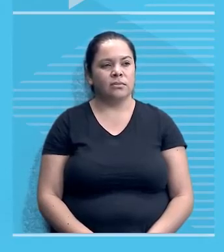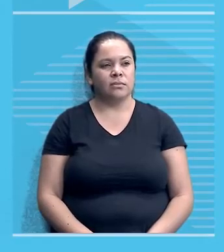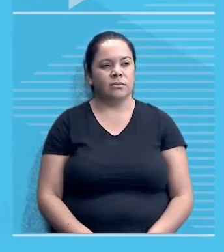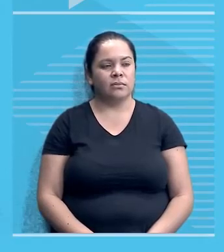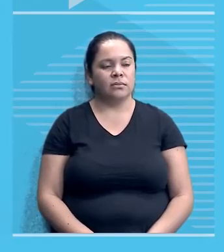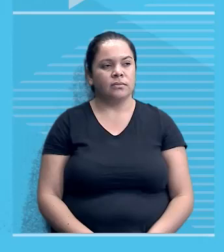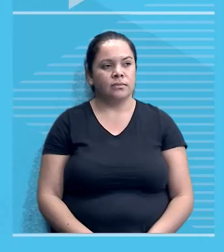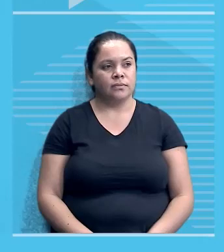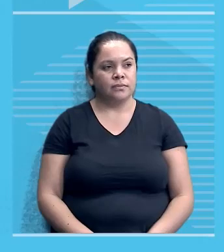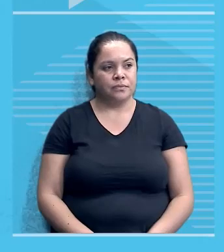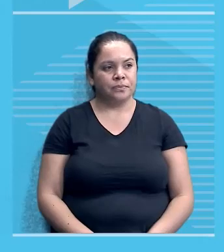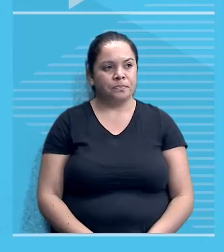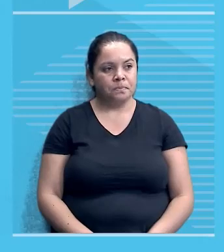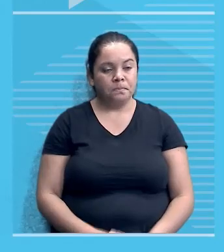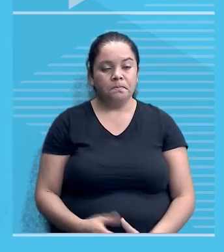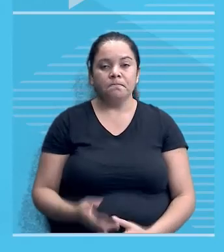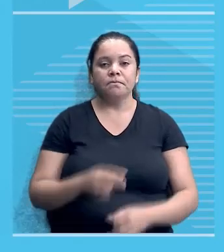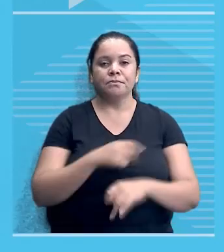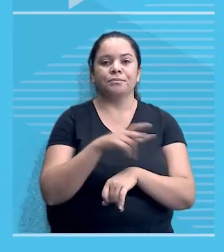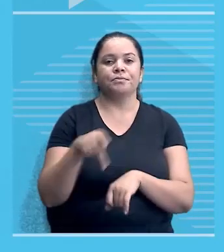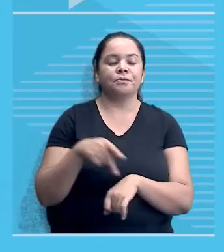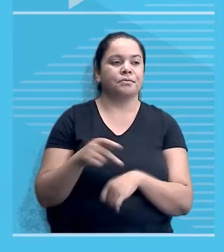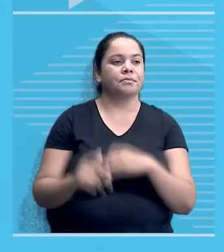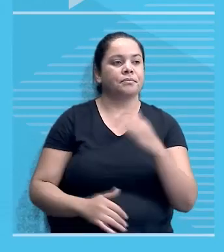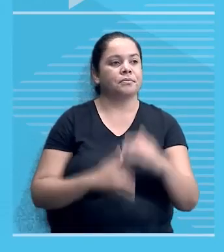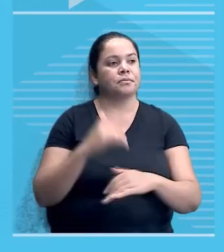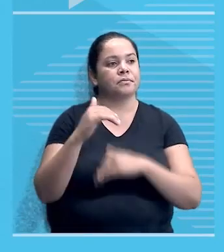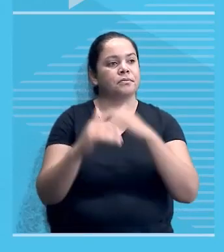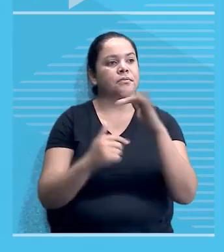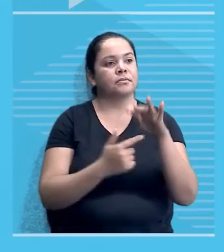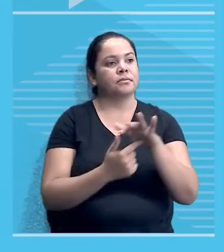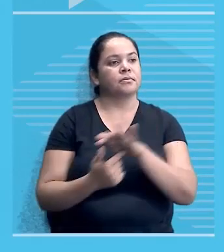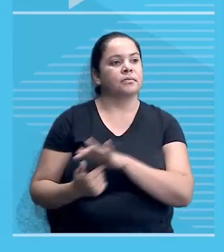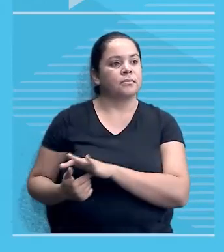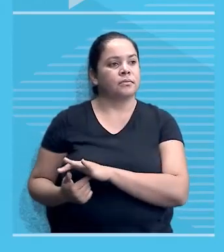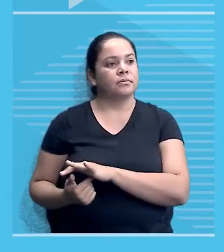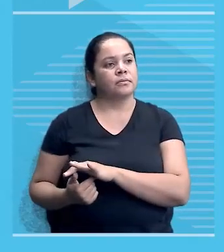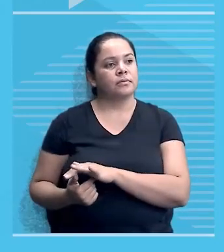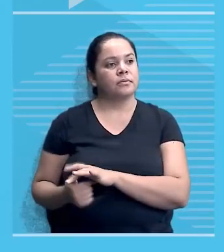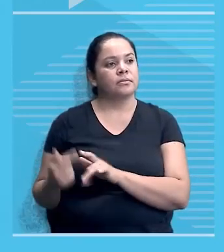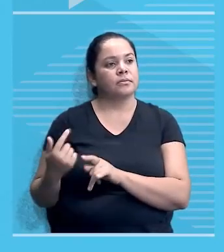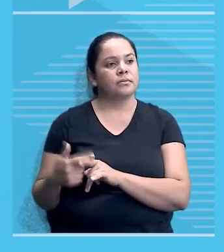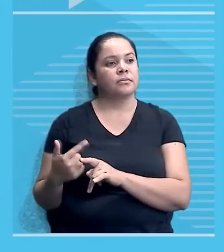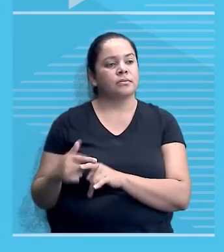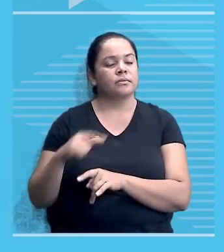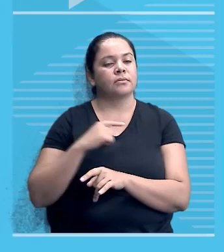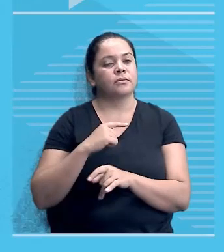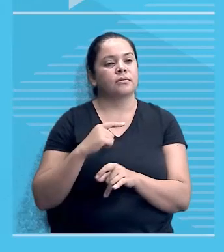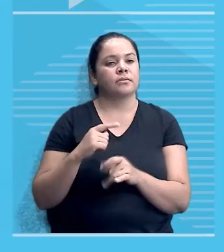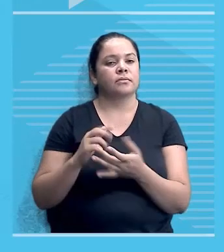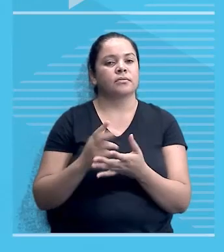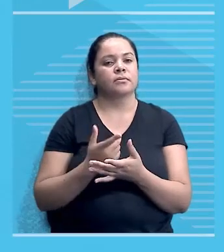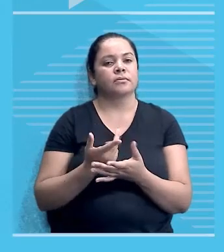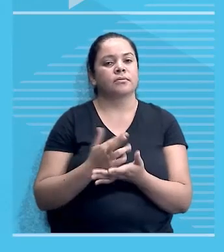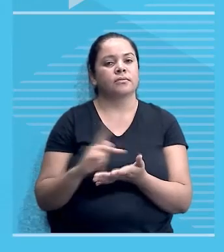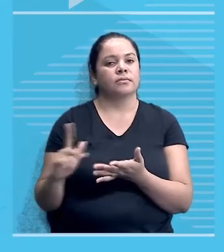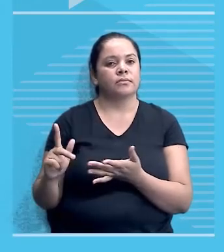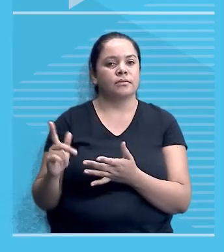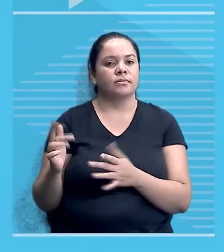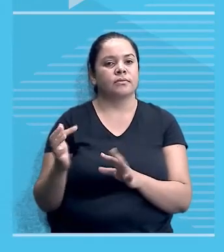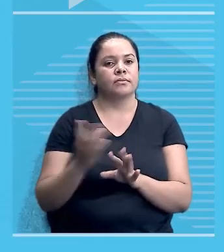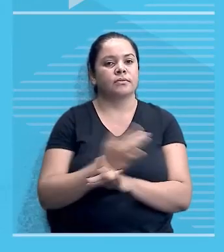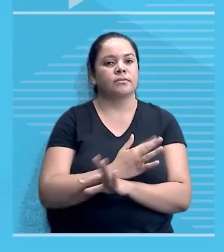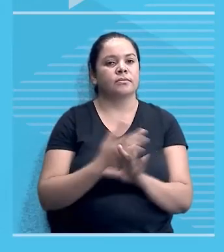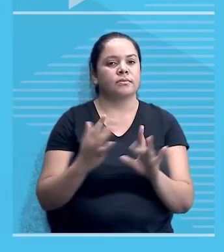mostrando que os países desenvolvidos eles se destacam exatamente por serem bastante urbanizados por terem taxas de